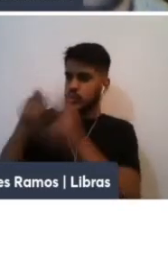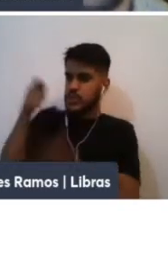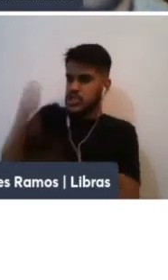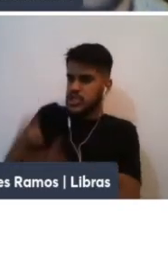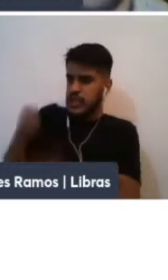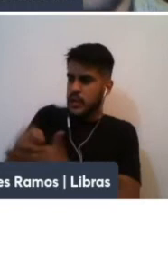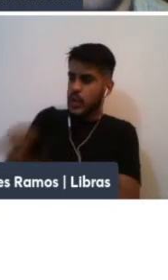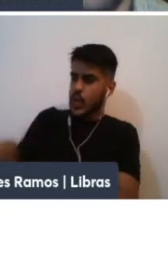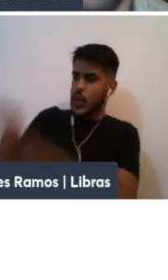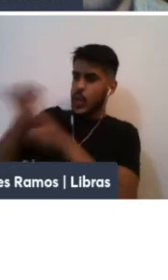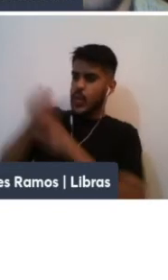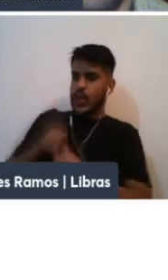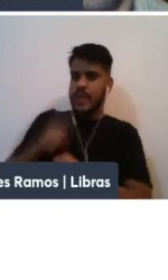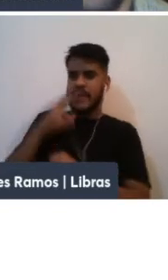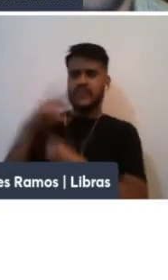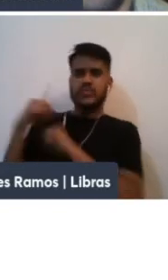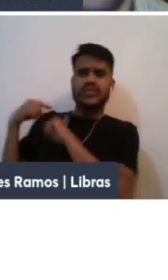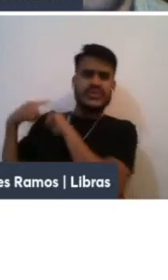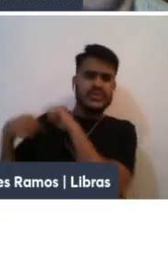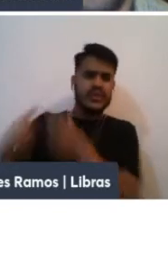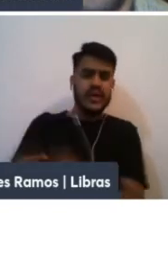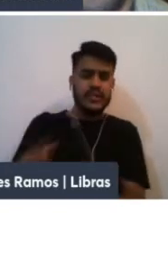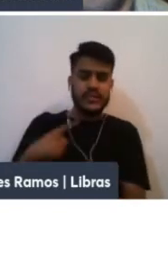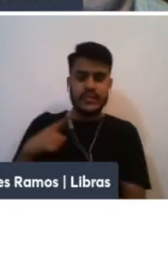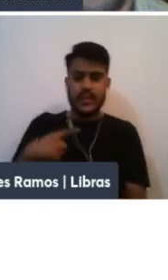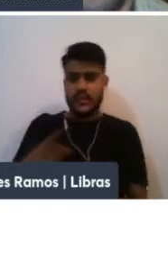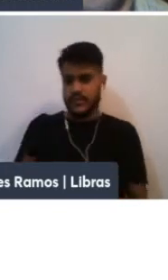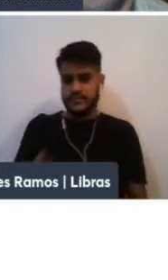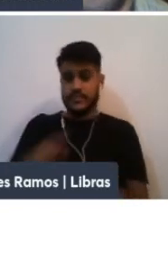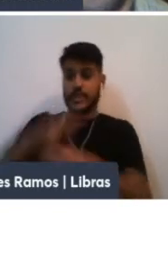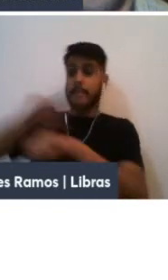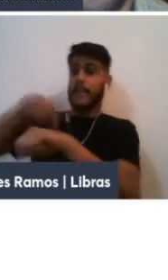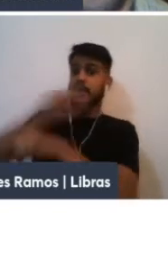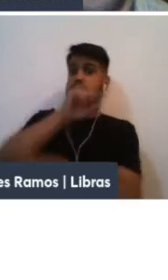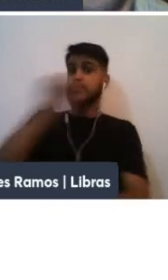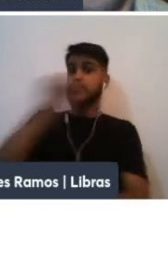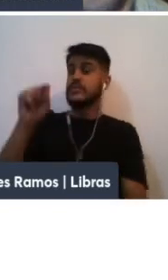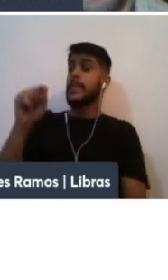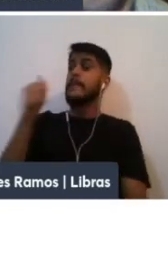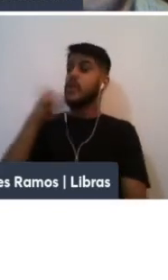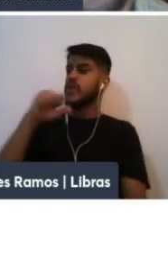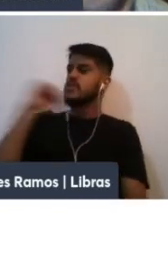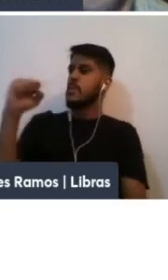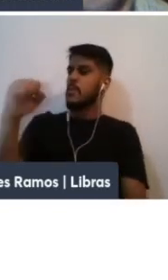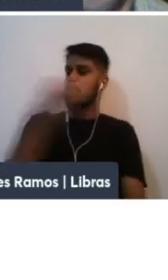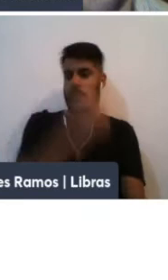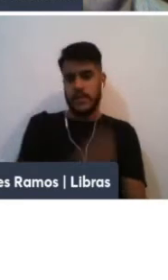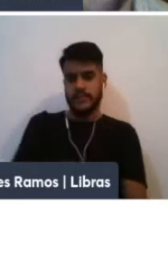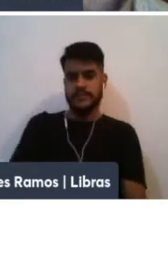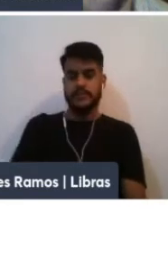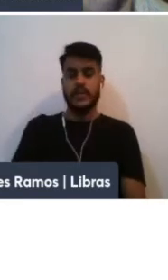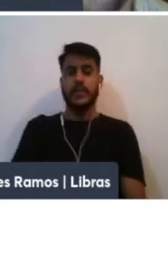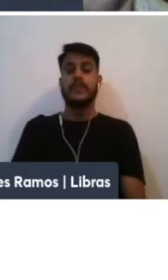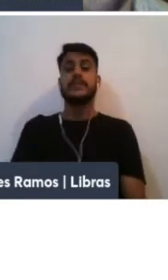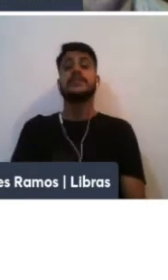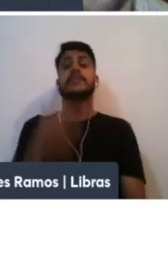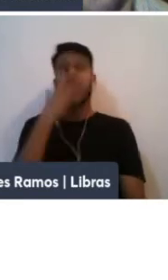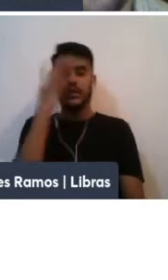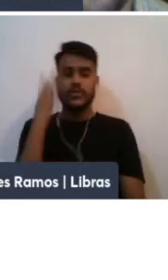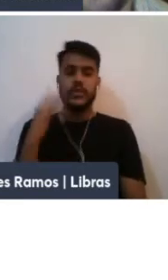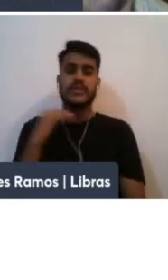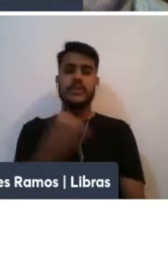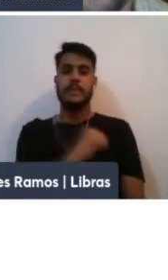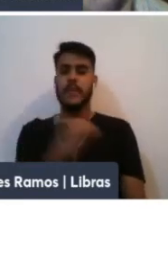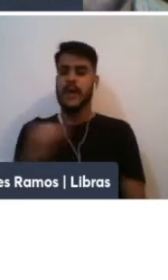conceitos conservadores. Os maridos que matam as mulheres, as pessoas que matam as trans, as pessoas que matam